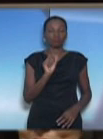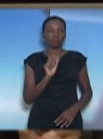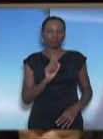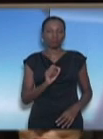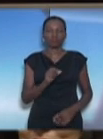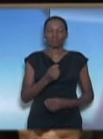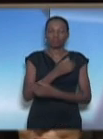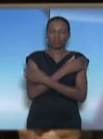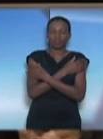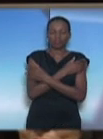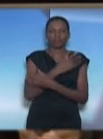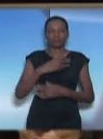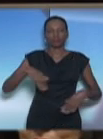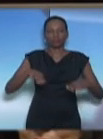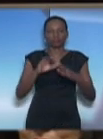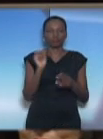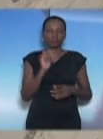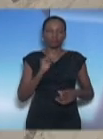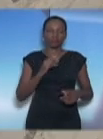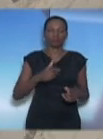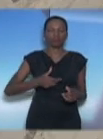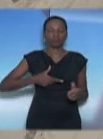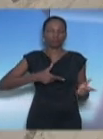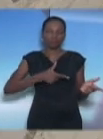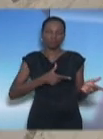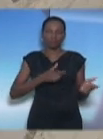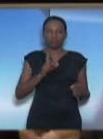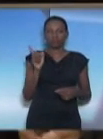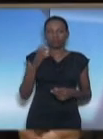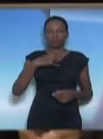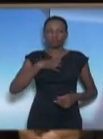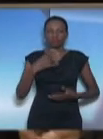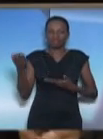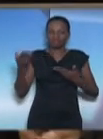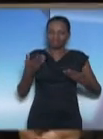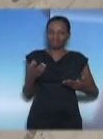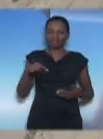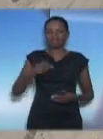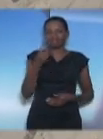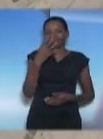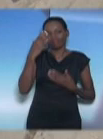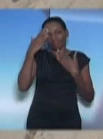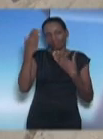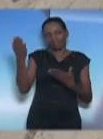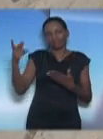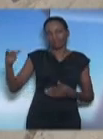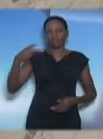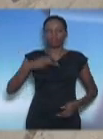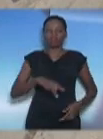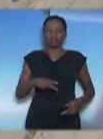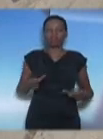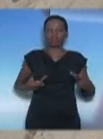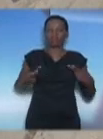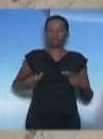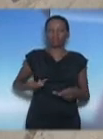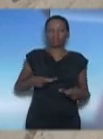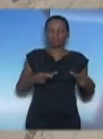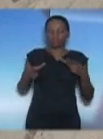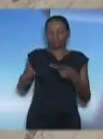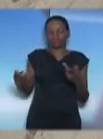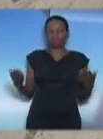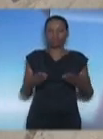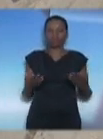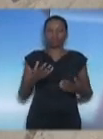irmãos de armas lá da Bahia. Seja bem-vindo, fique à vontade, a casa do senhor aqui. Muito obrigado pela presença. É um prazer nós recebermos irmãos de